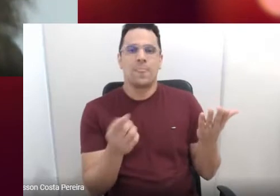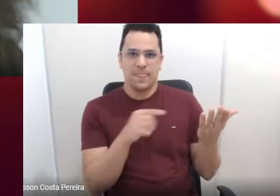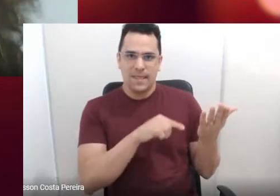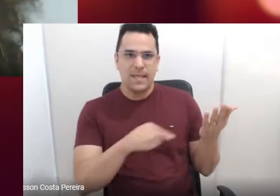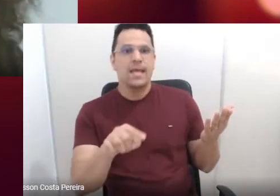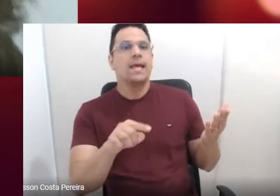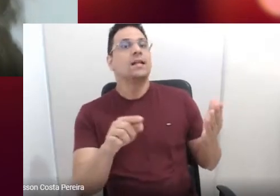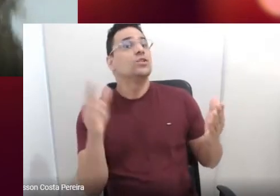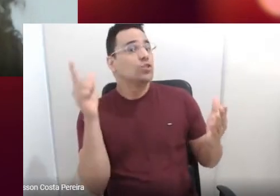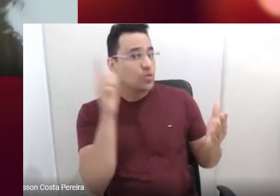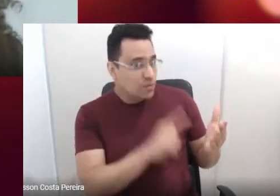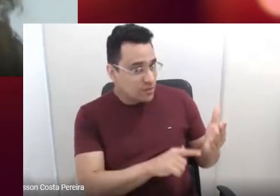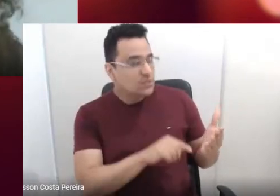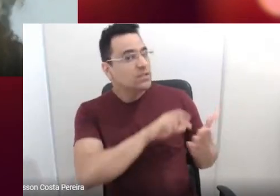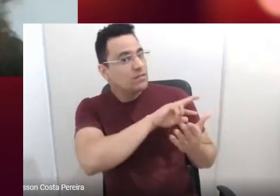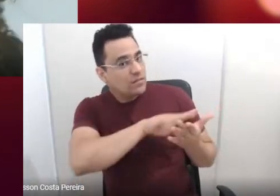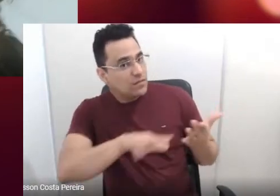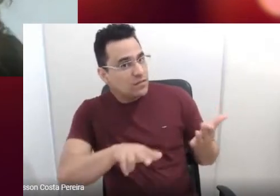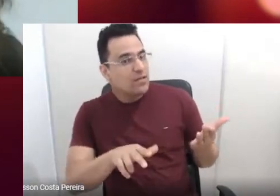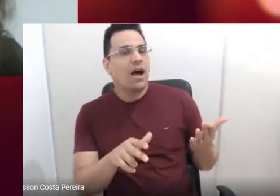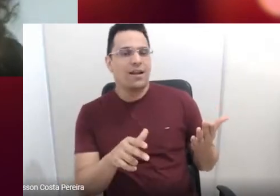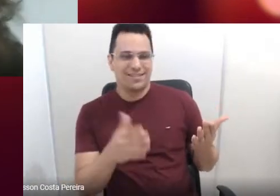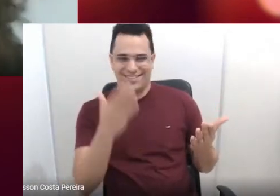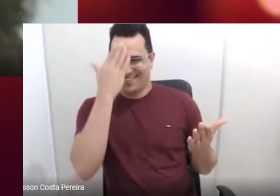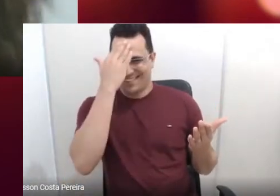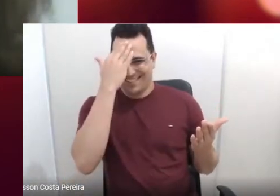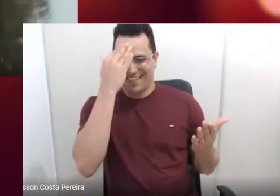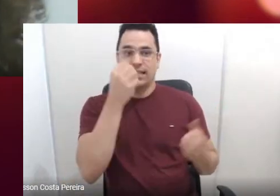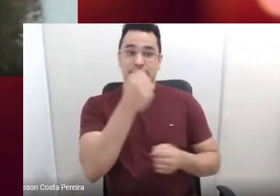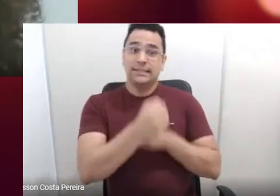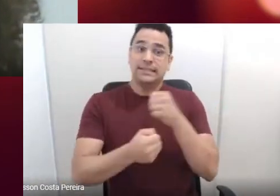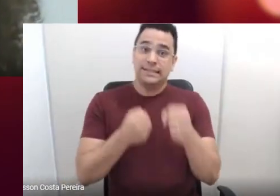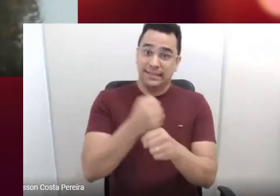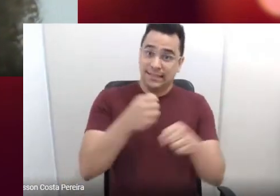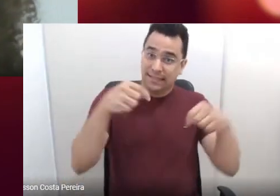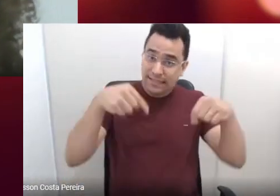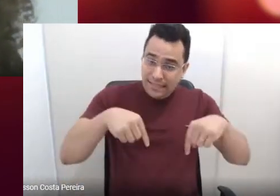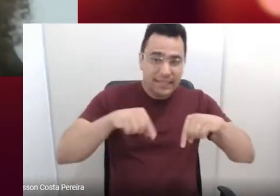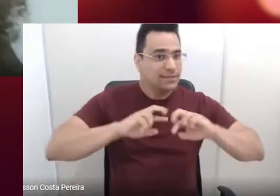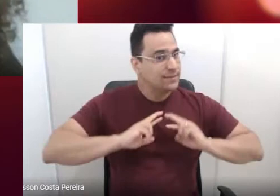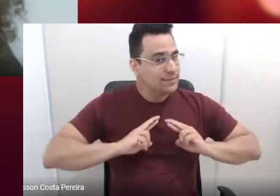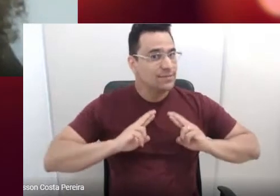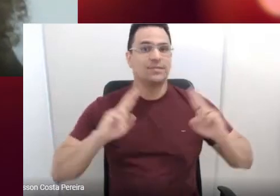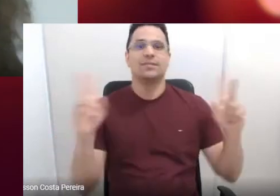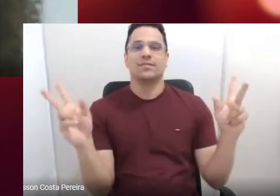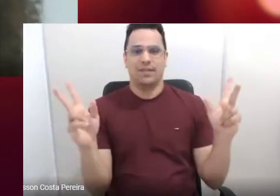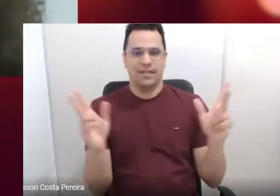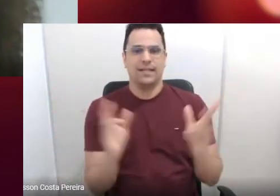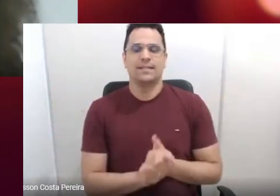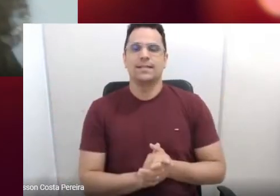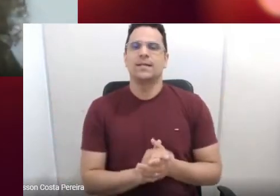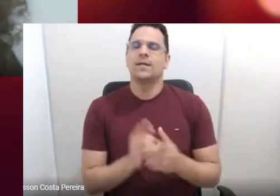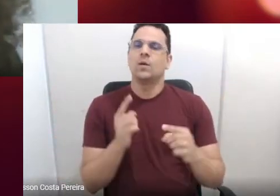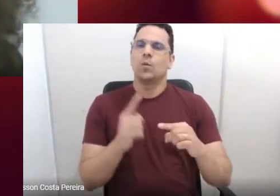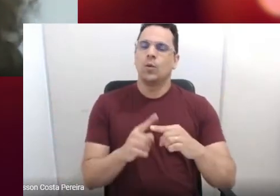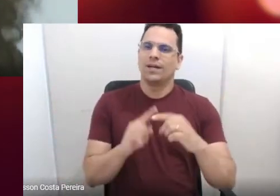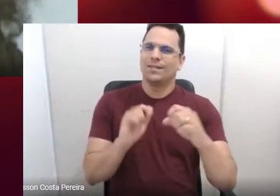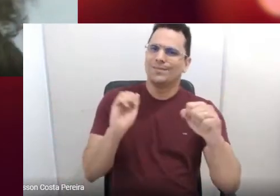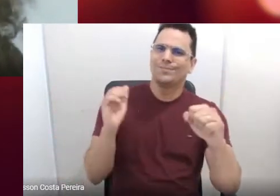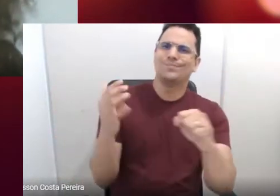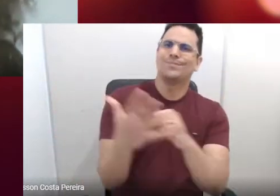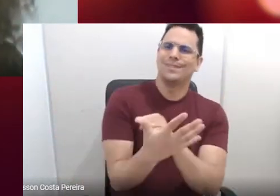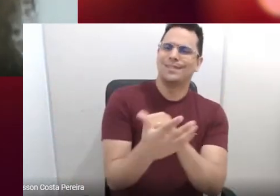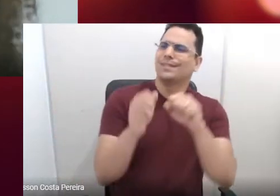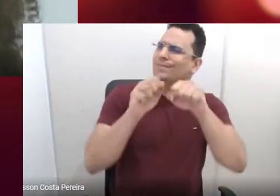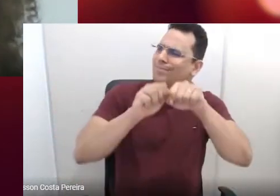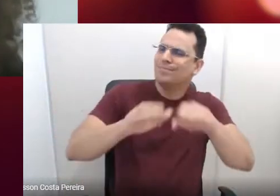as suas atividades nesse ano tão atípico, né, em que a gente vivenciou a pandemia, em que a gente